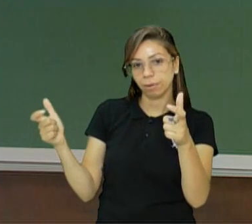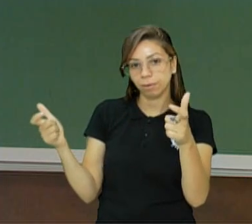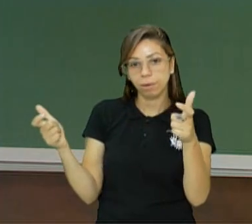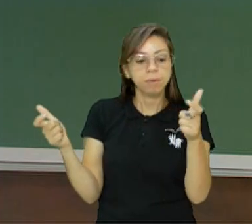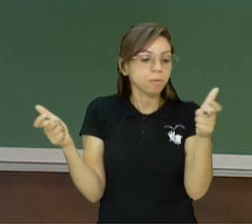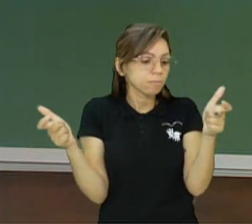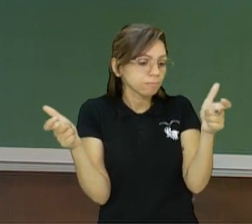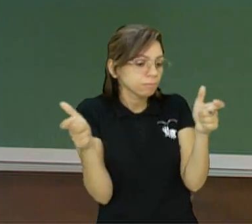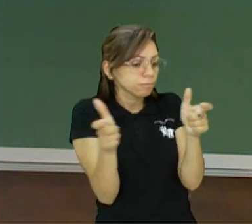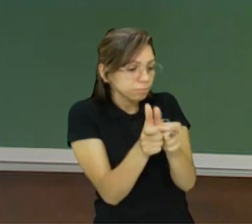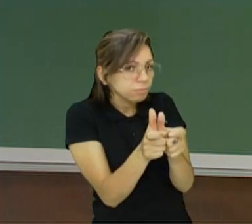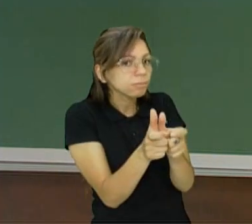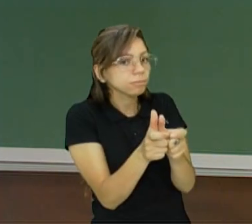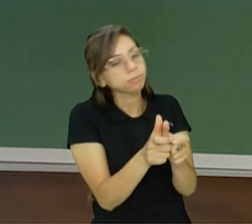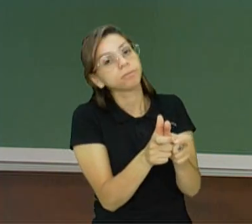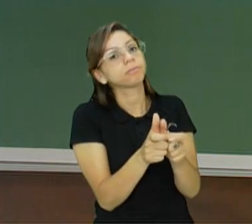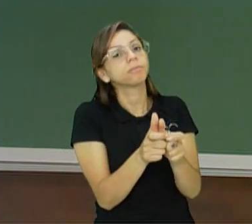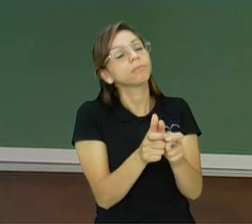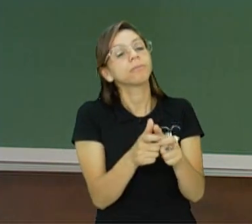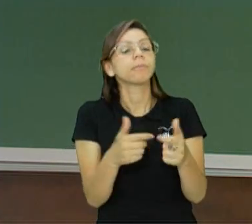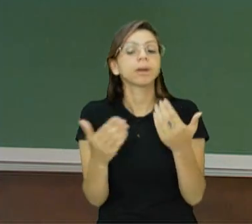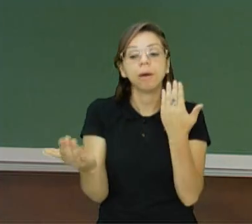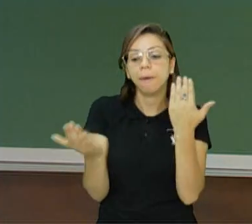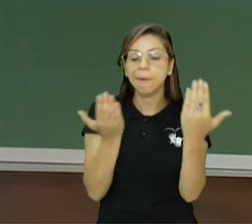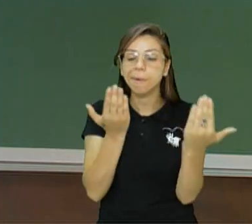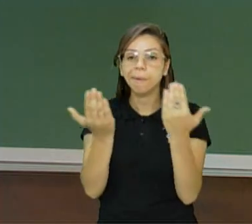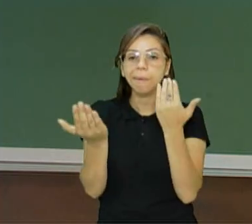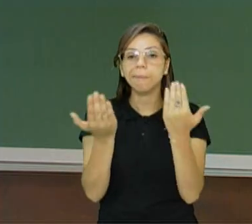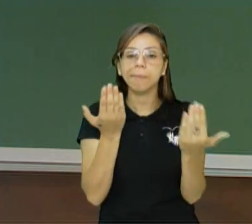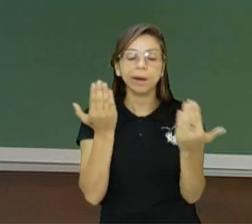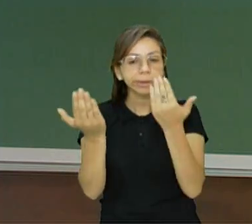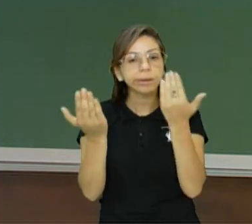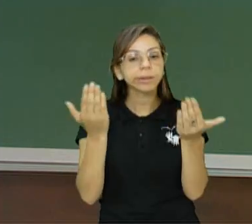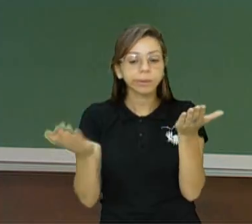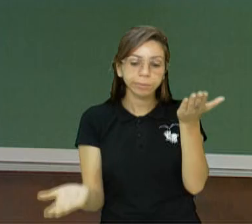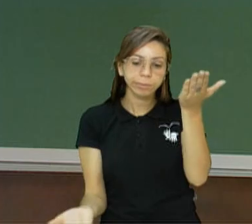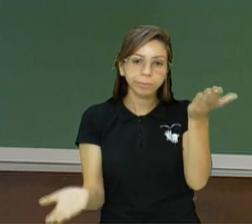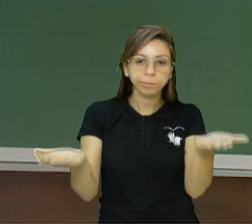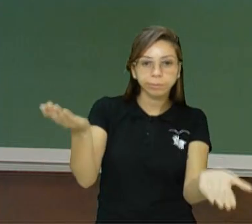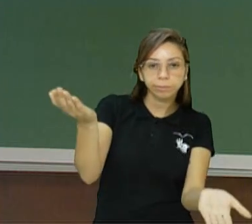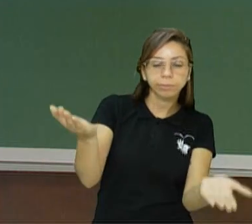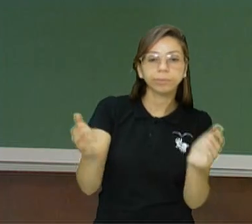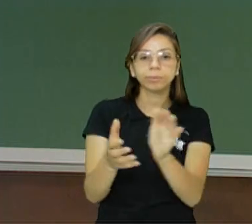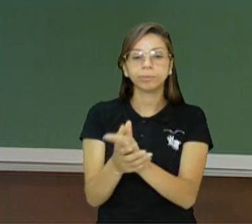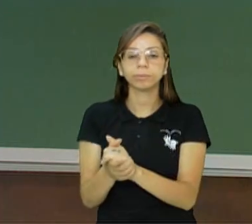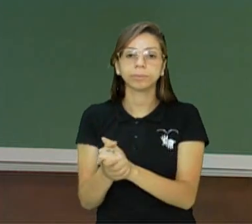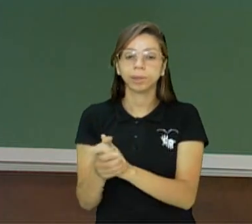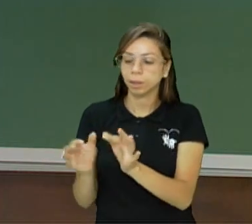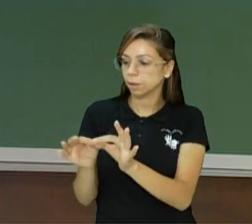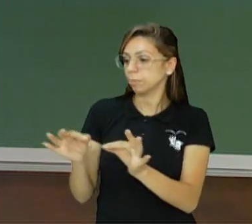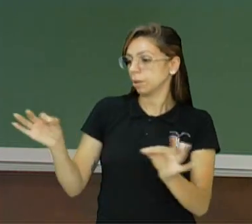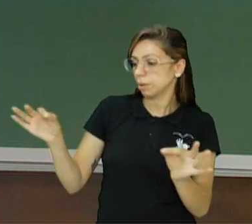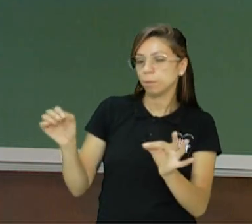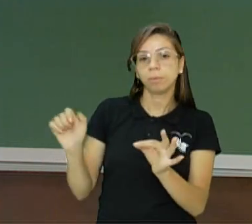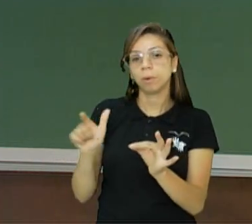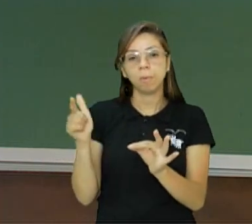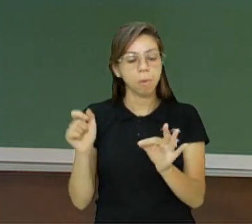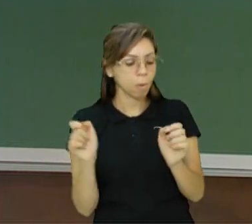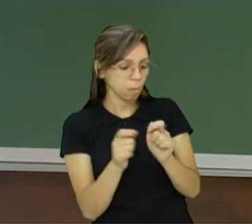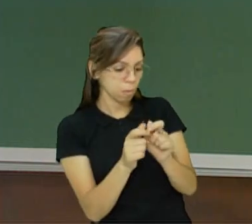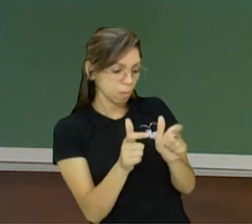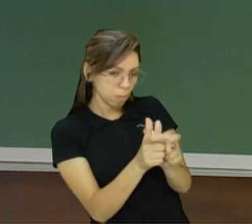sólidos menores, para a gente poder ver ali essa questão da proporção, do tamanho de um sólido para o